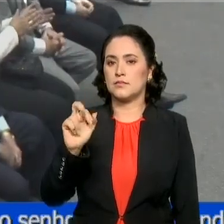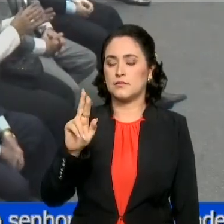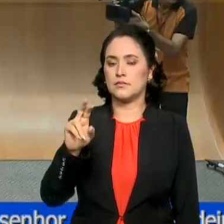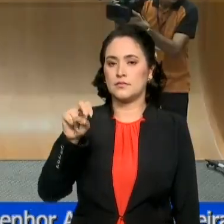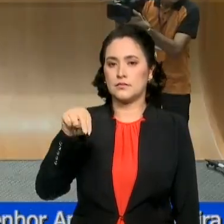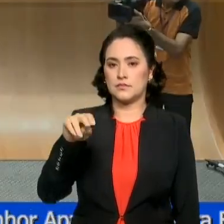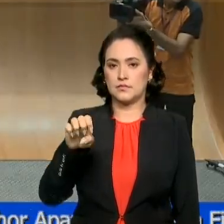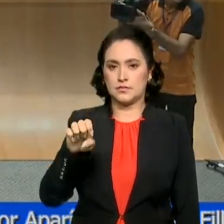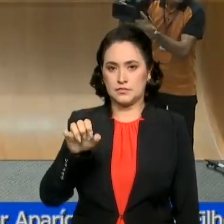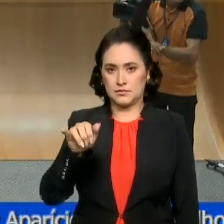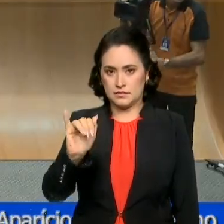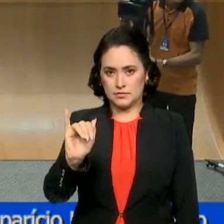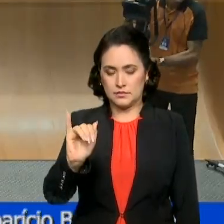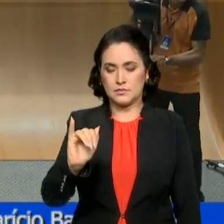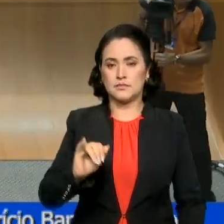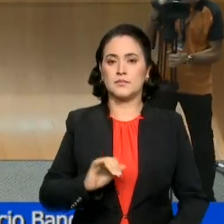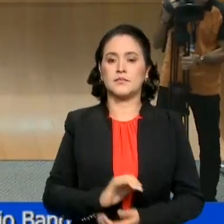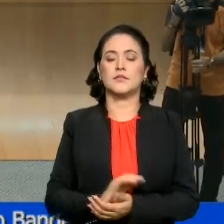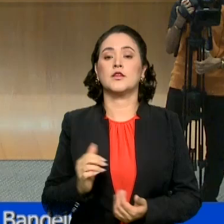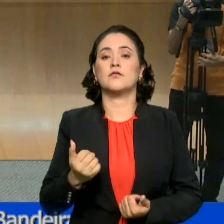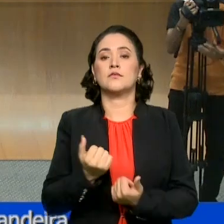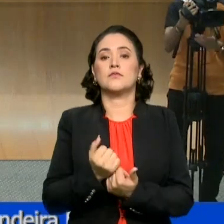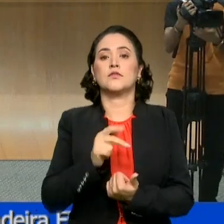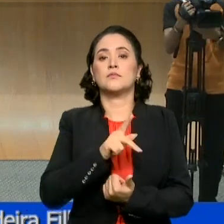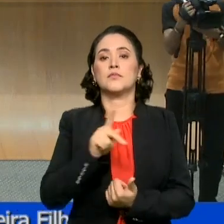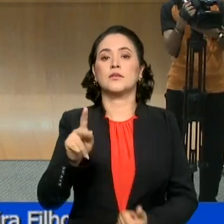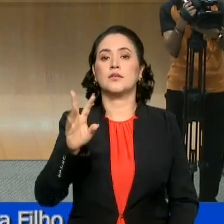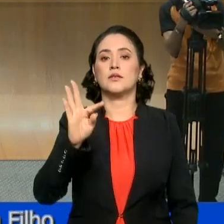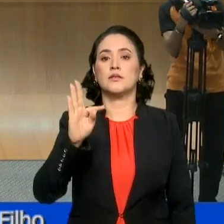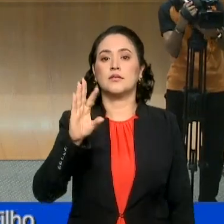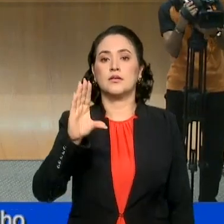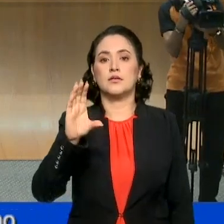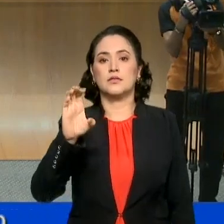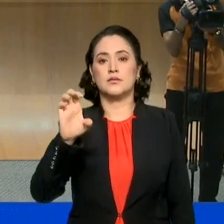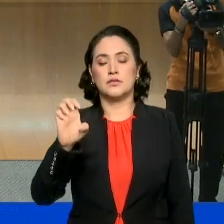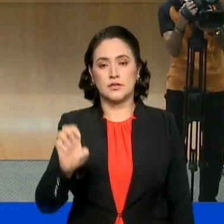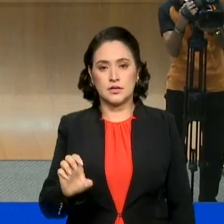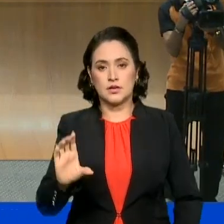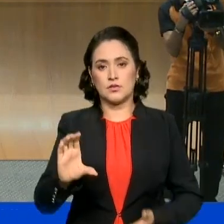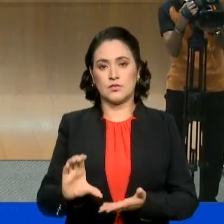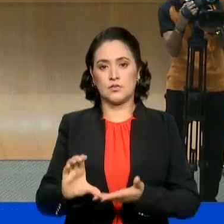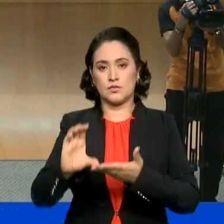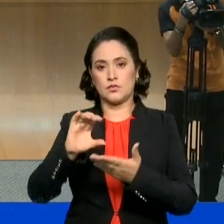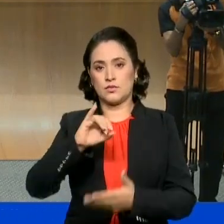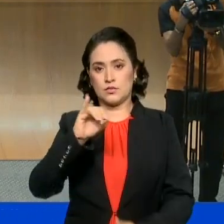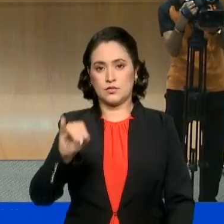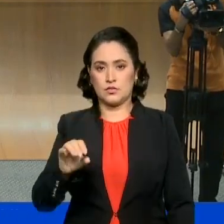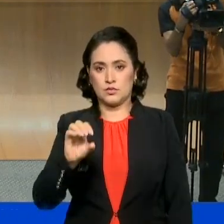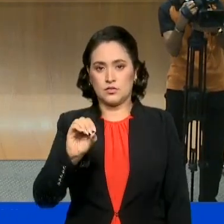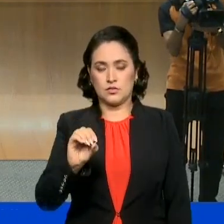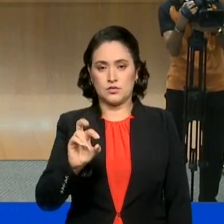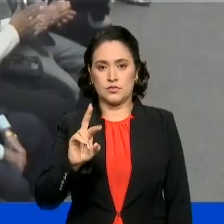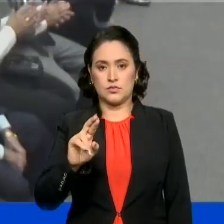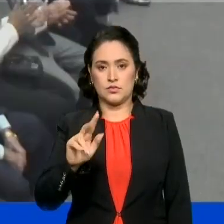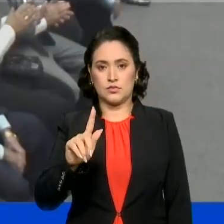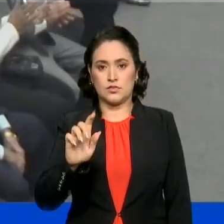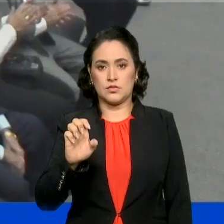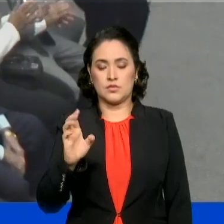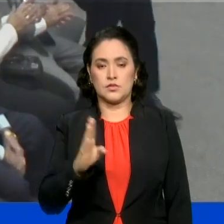Nosso vice-presidente do TCE, o senhor conselheiro Jorge Pavão Filho.